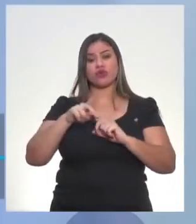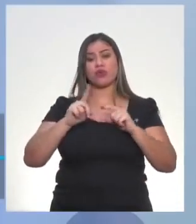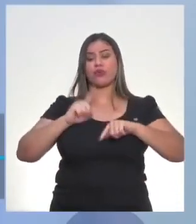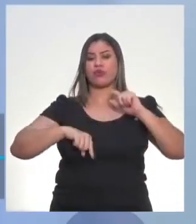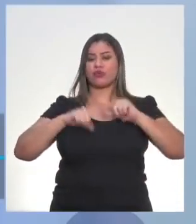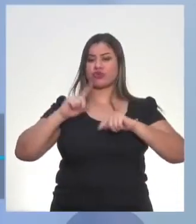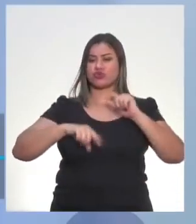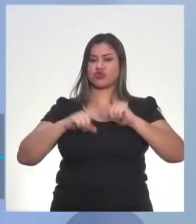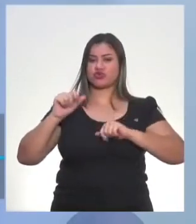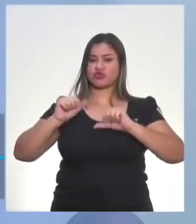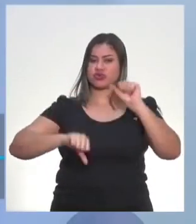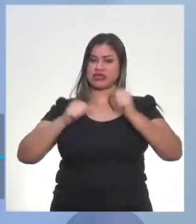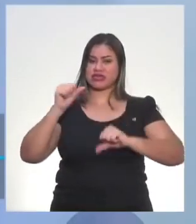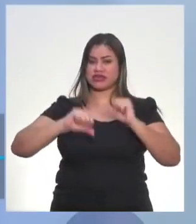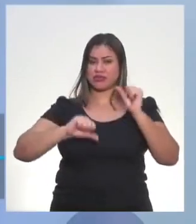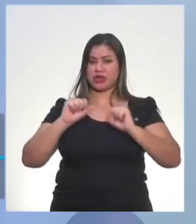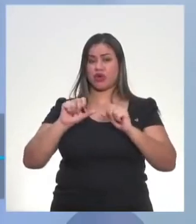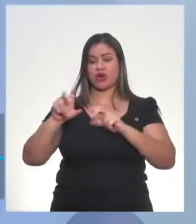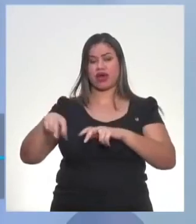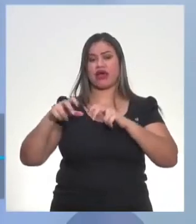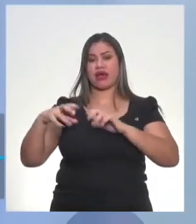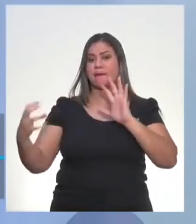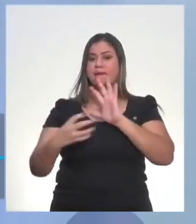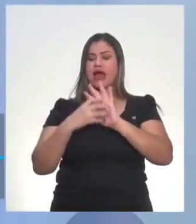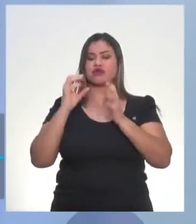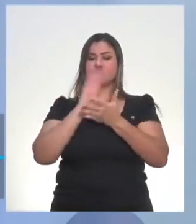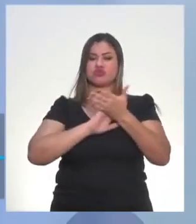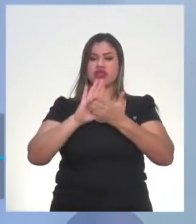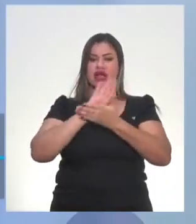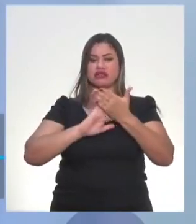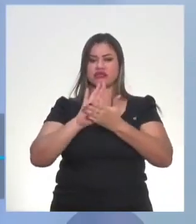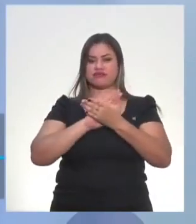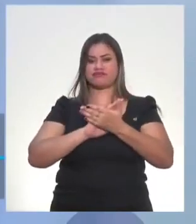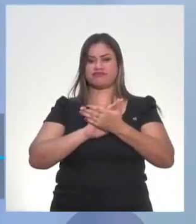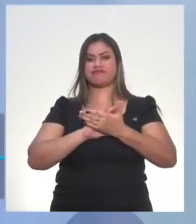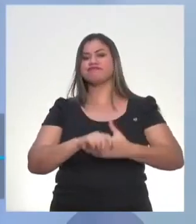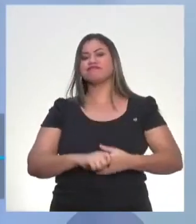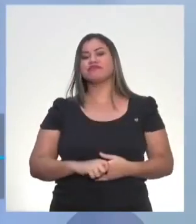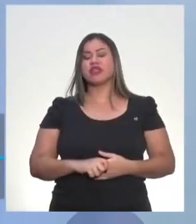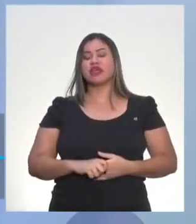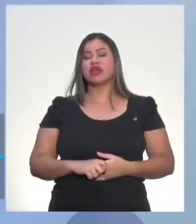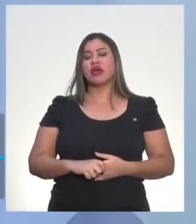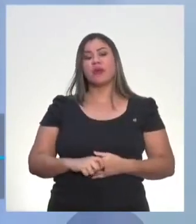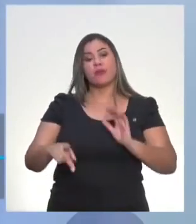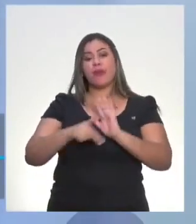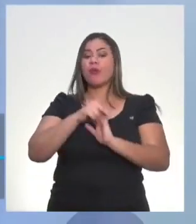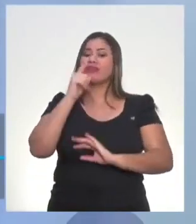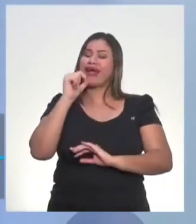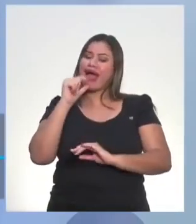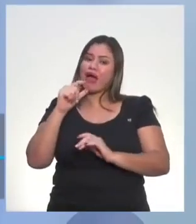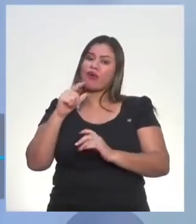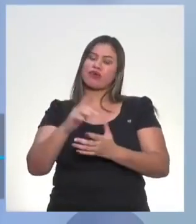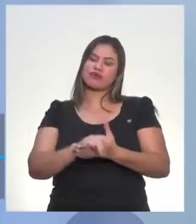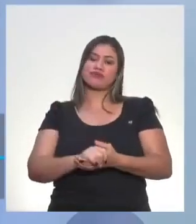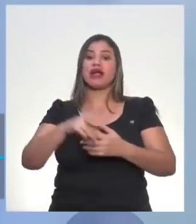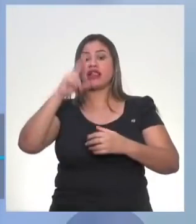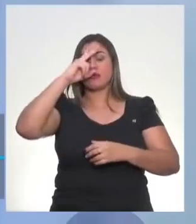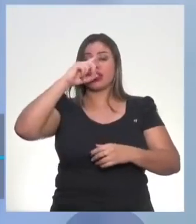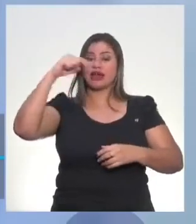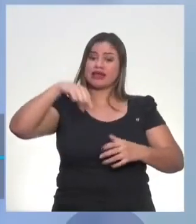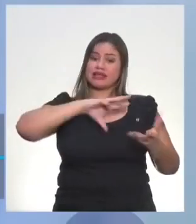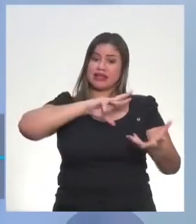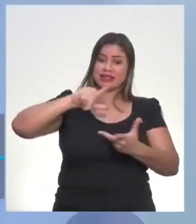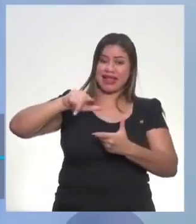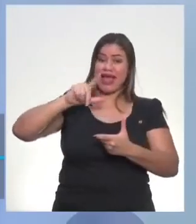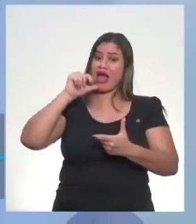produtos químicos agrícolas que não causam impacto na nossa água. Gente, lembrando que a gente tem bastante água na Terra,